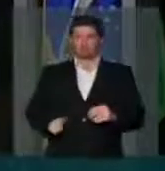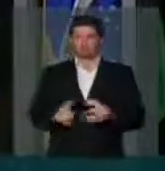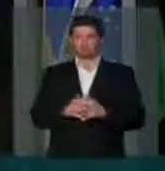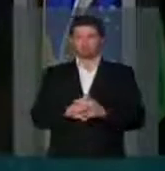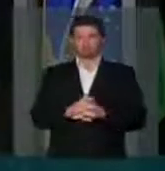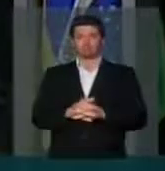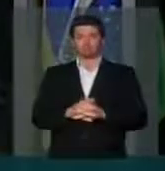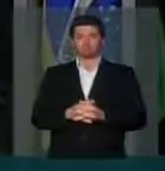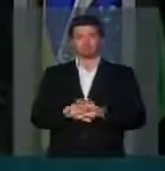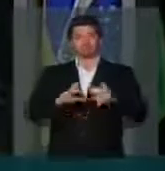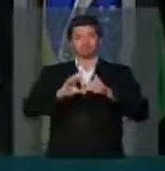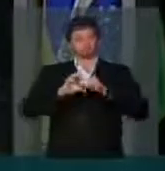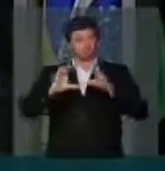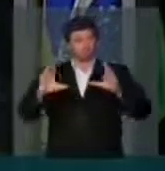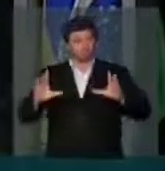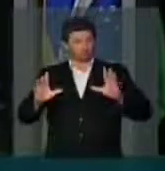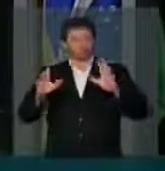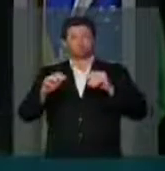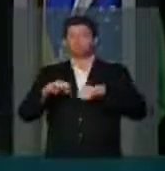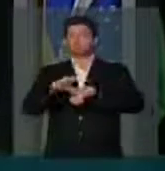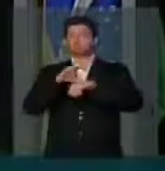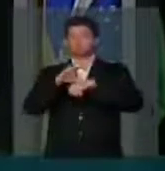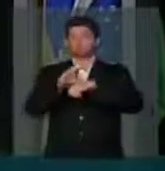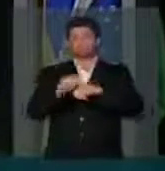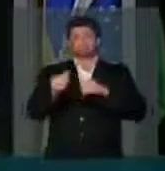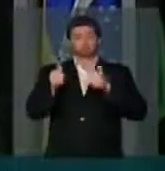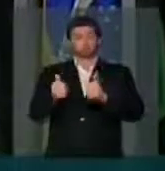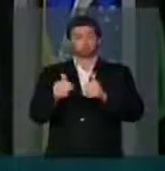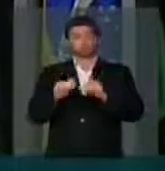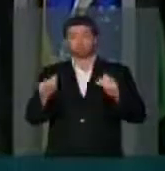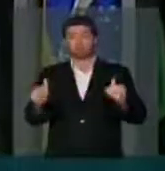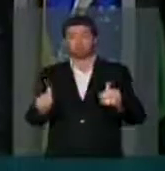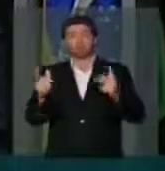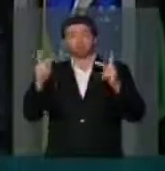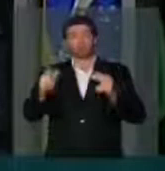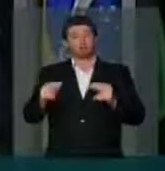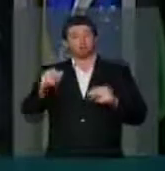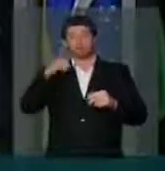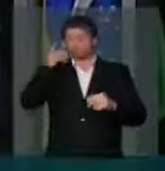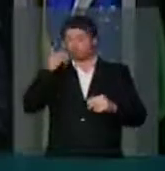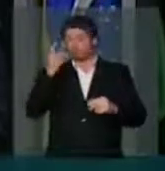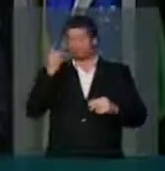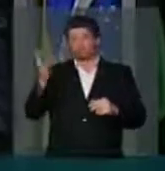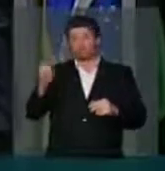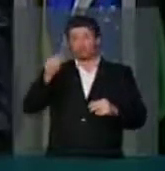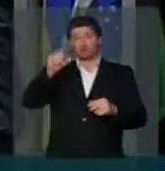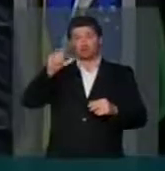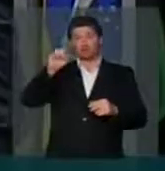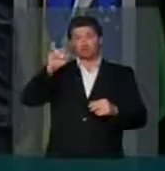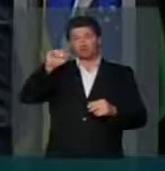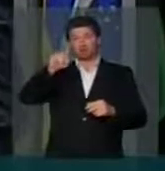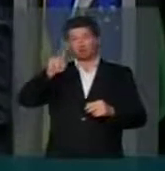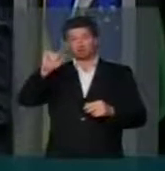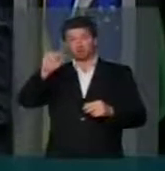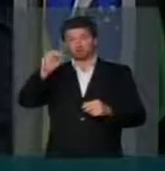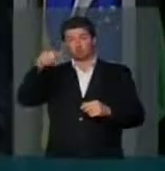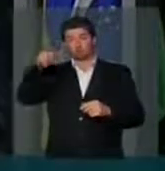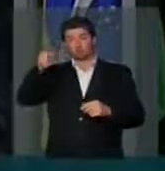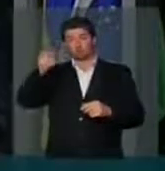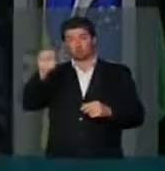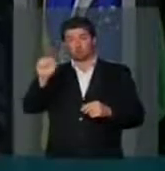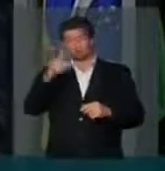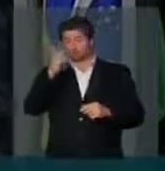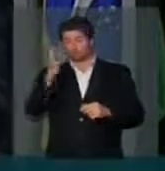aí, democraticamente e constitucionalmente, como disse também o nosso senador Aloysio Nunes Ferreira.